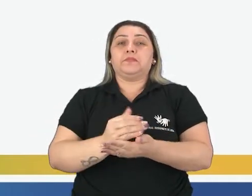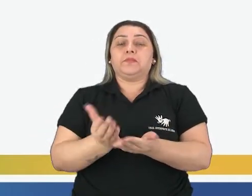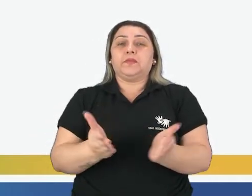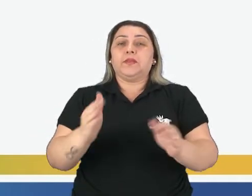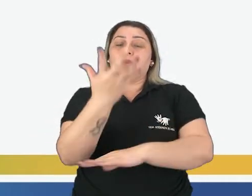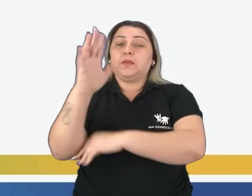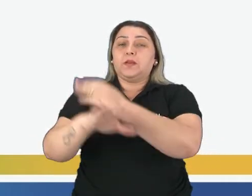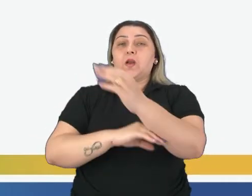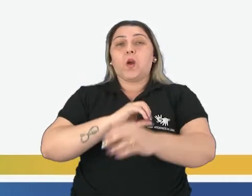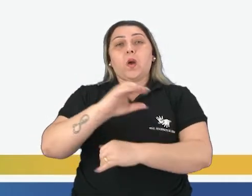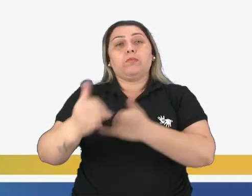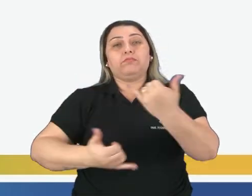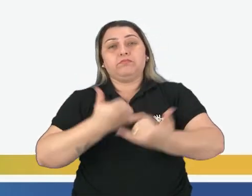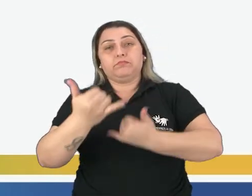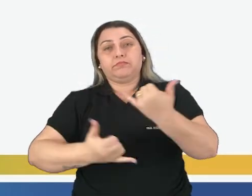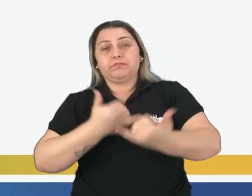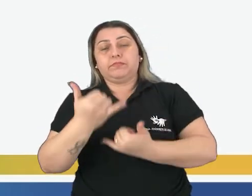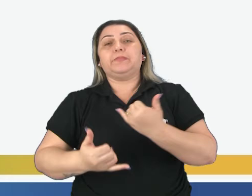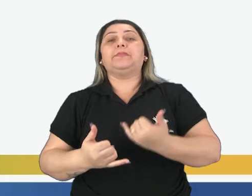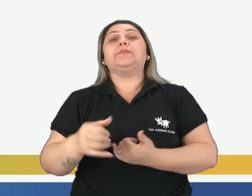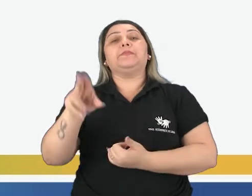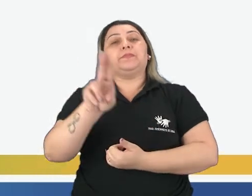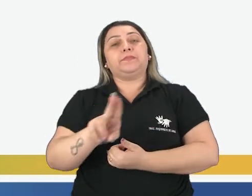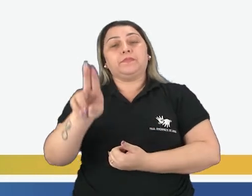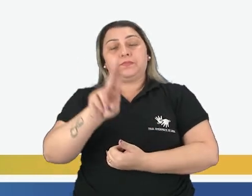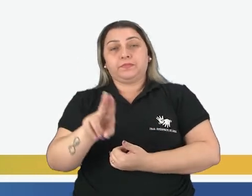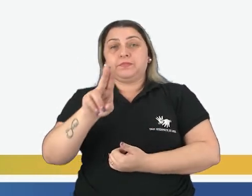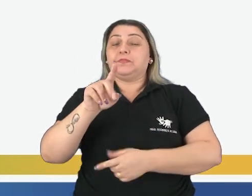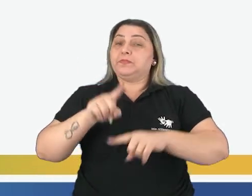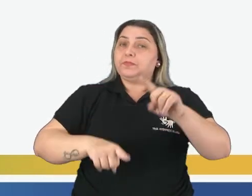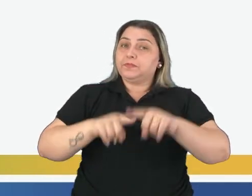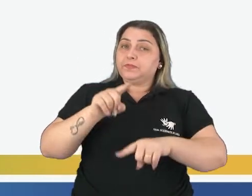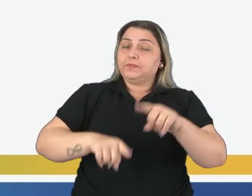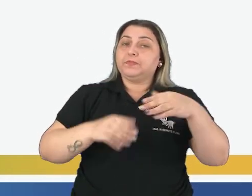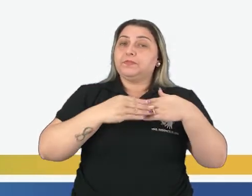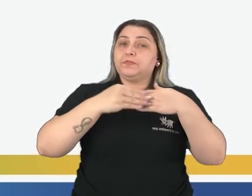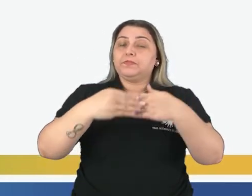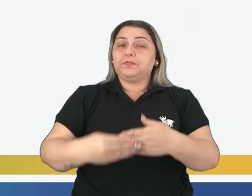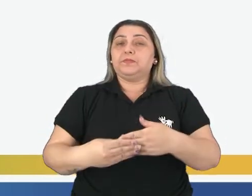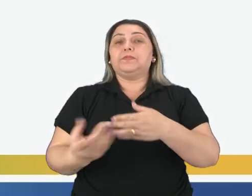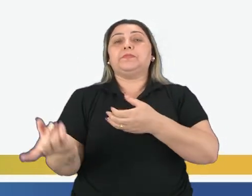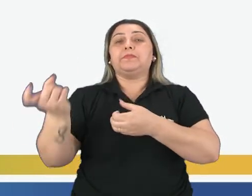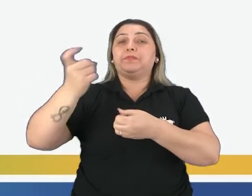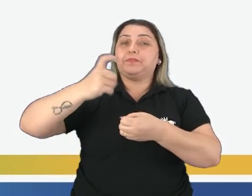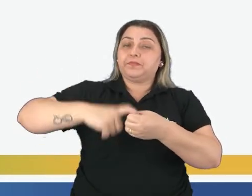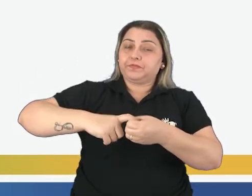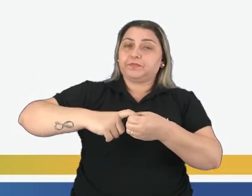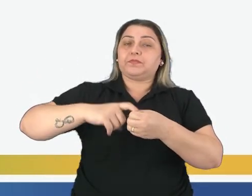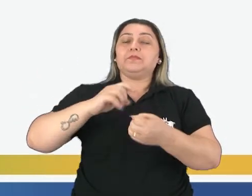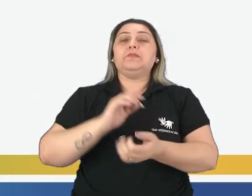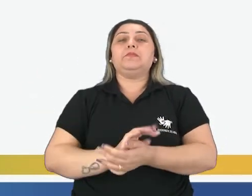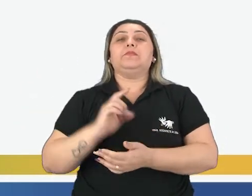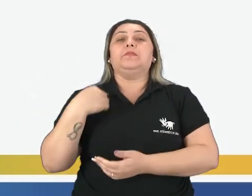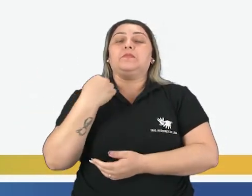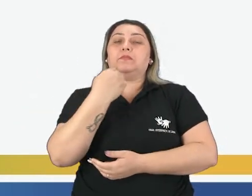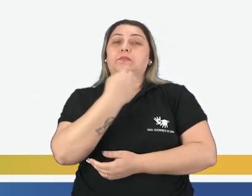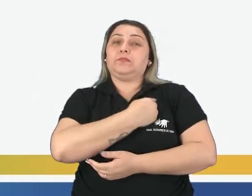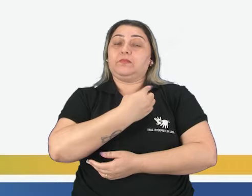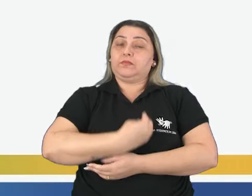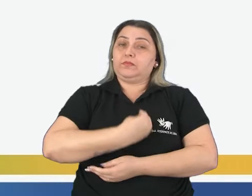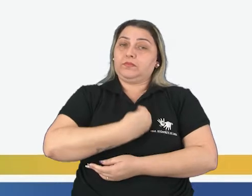como um brinquedo. Eu vou estar reutilizando esse produto, trazendo de volta para o nosso